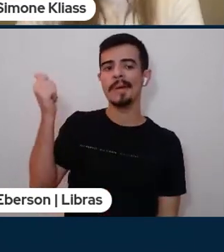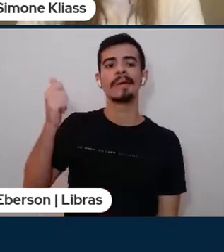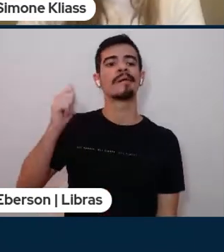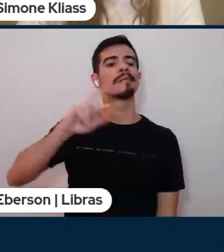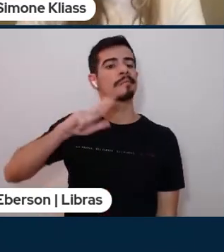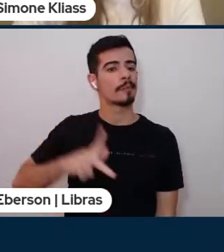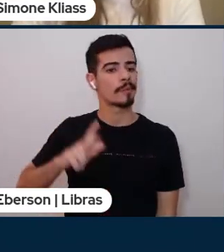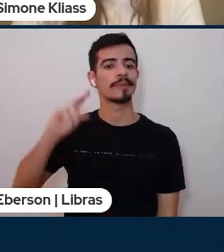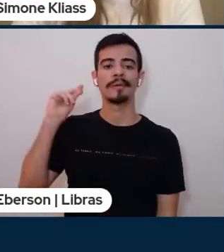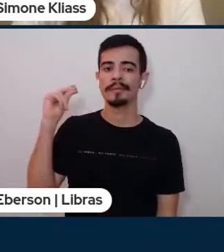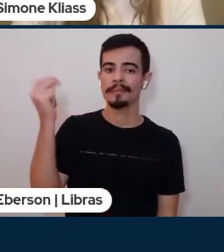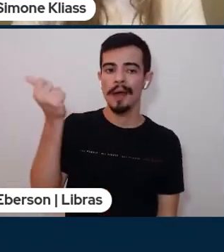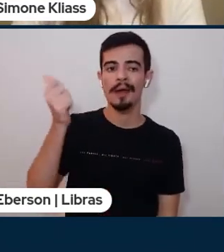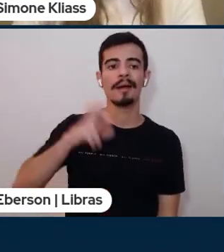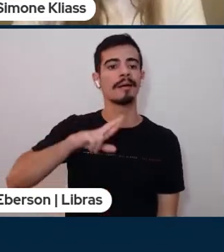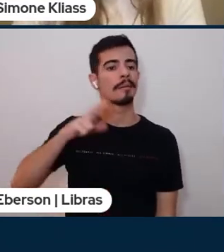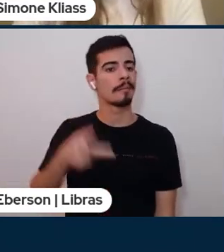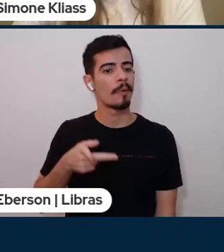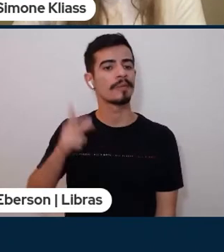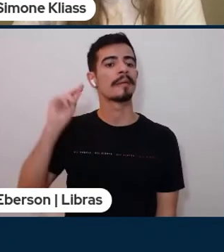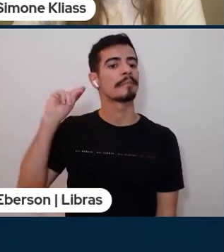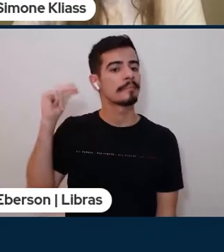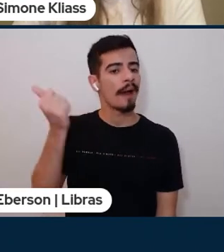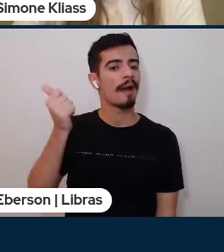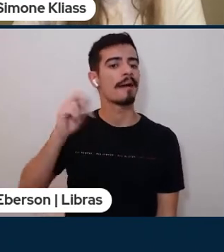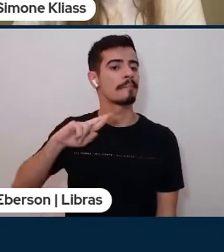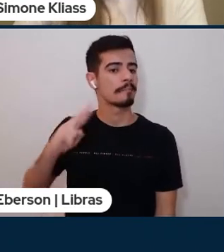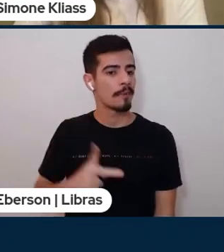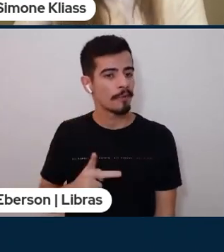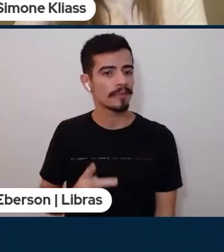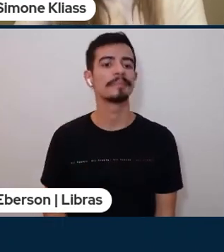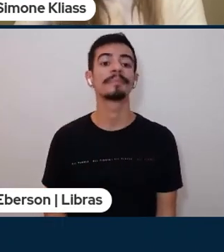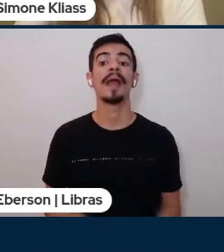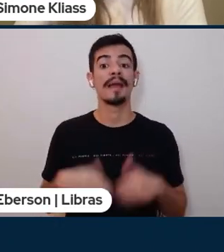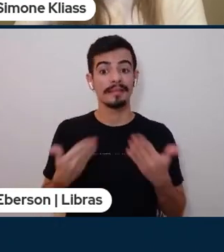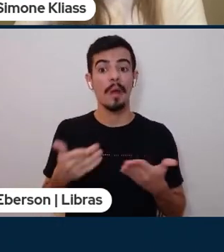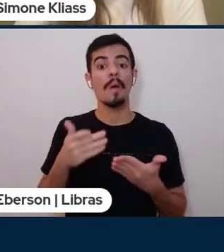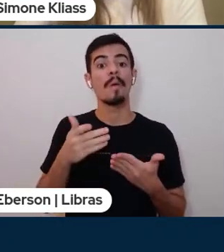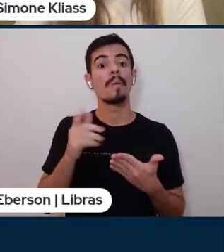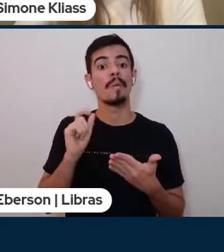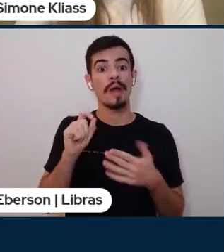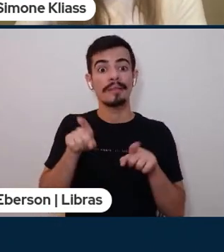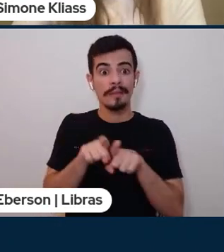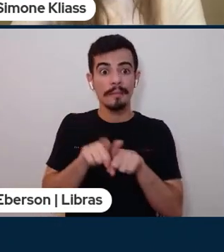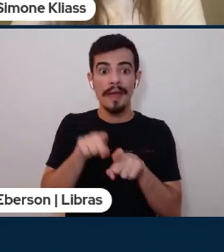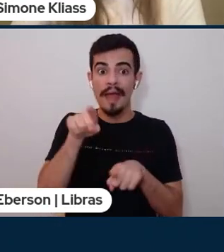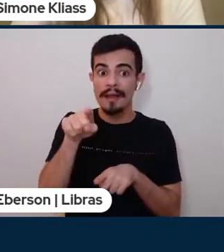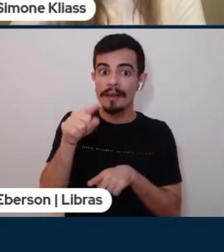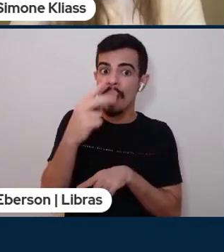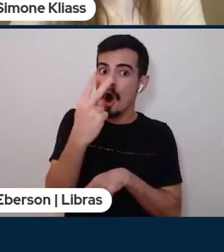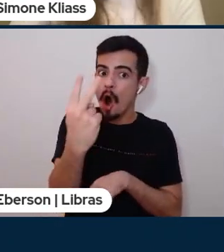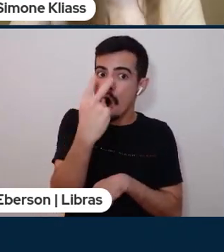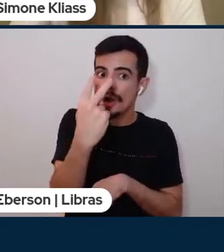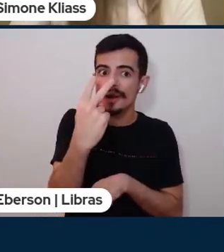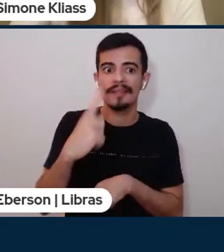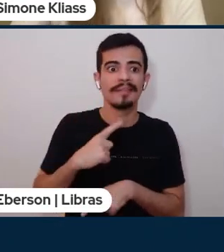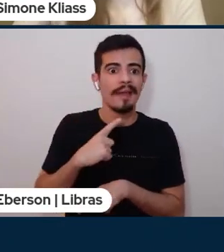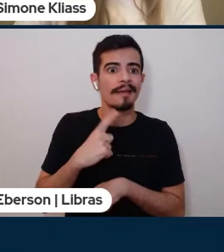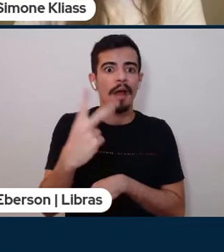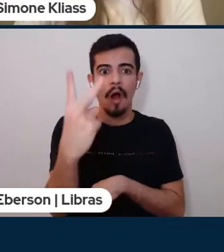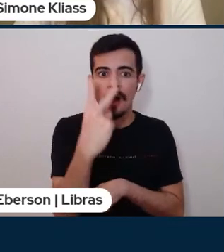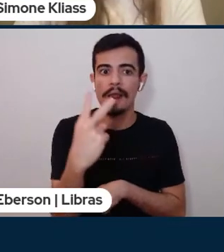nem instalar esse dedo né gente então o que é impressionante também é aquela olha para a gente ela faz esse contato visual